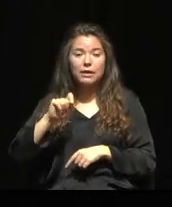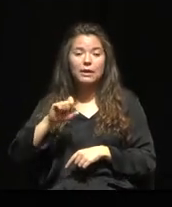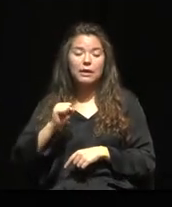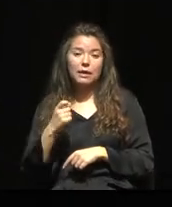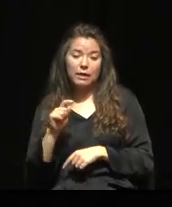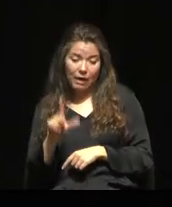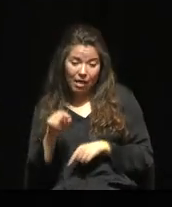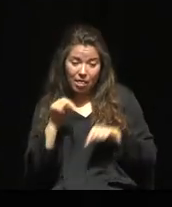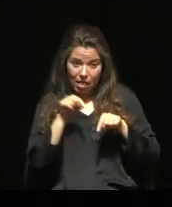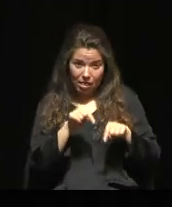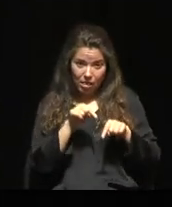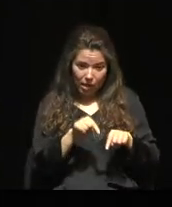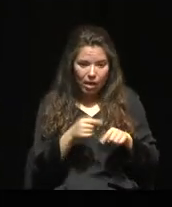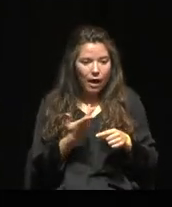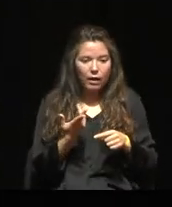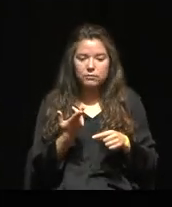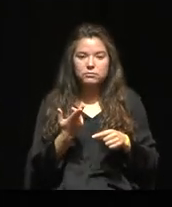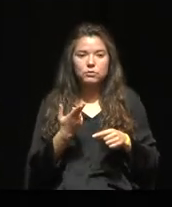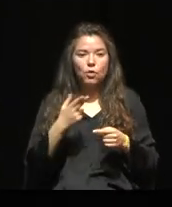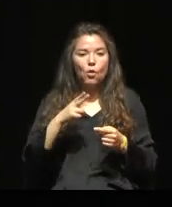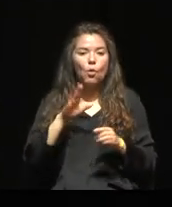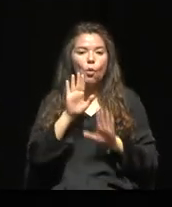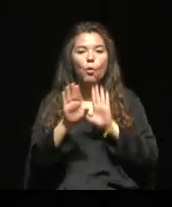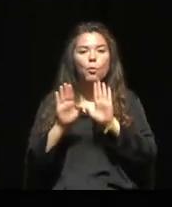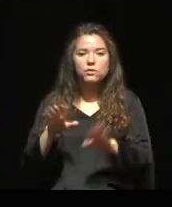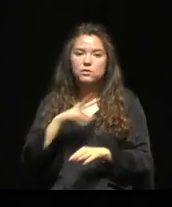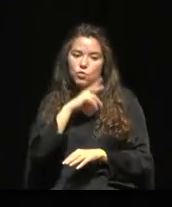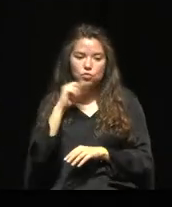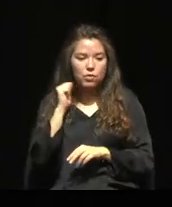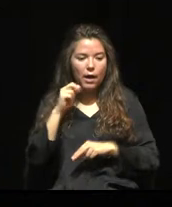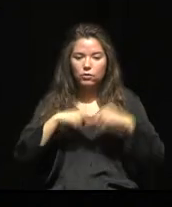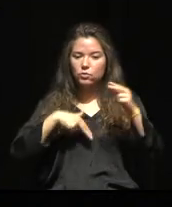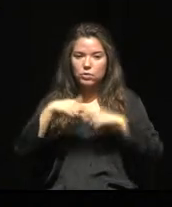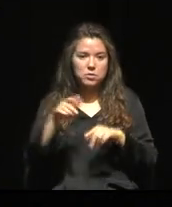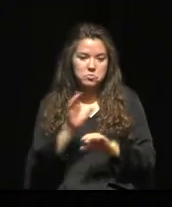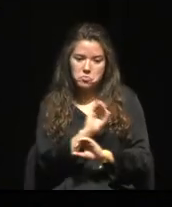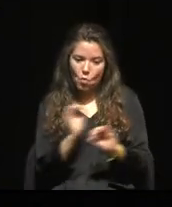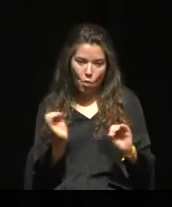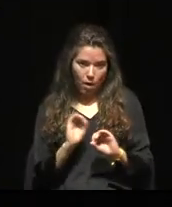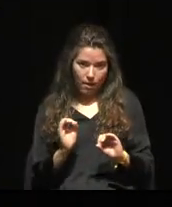onde acabou e bem por não ser construído o museu judaico de